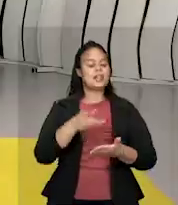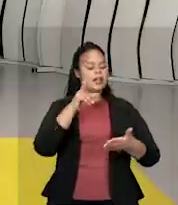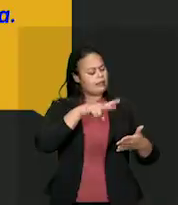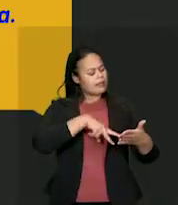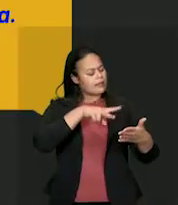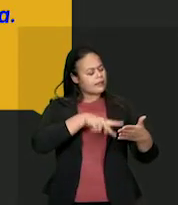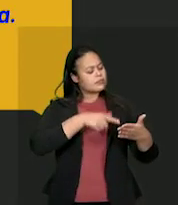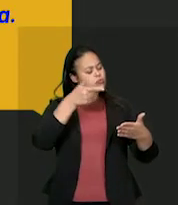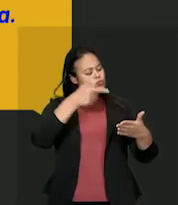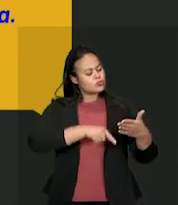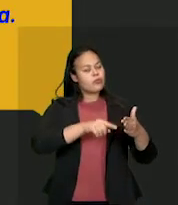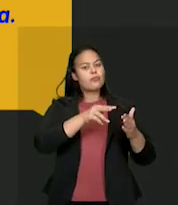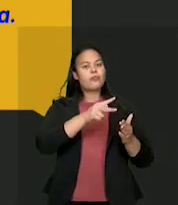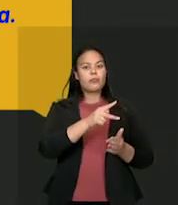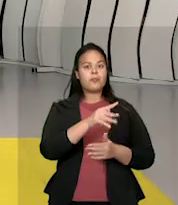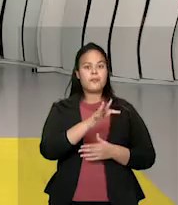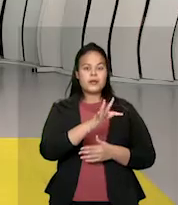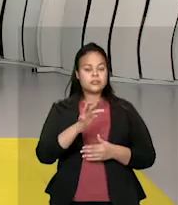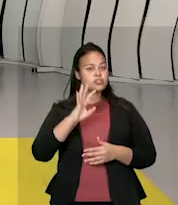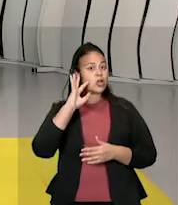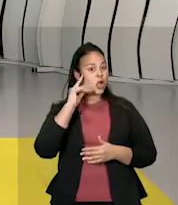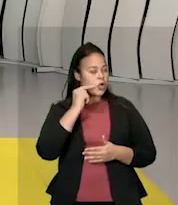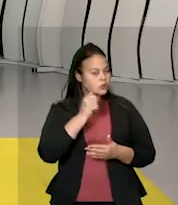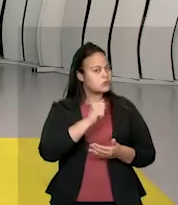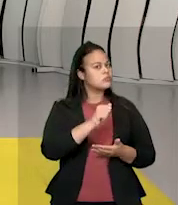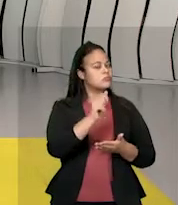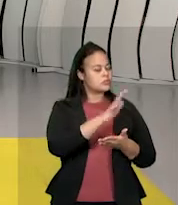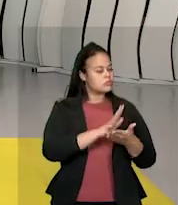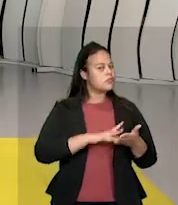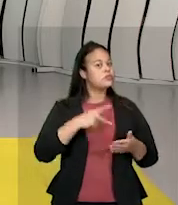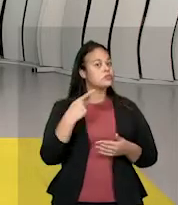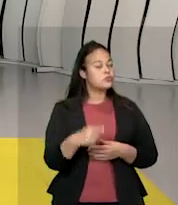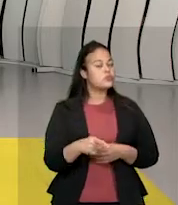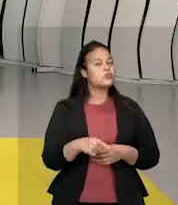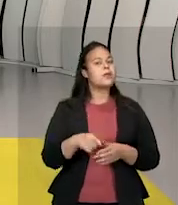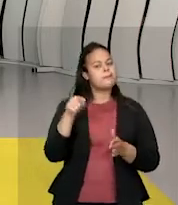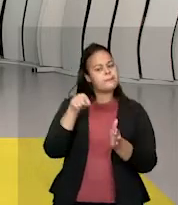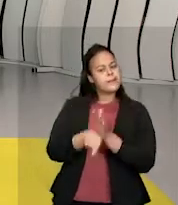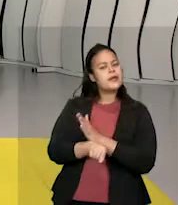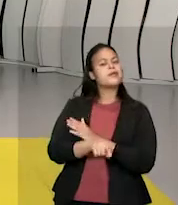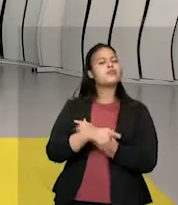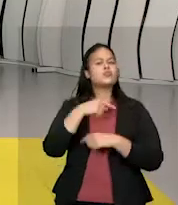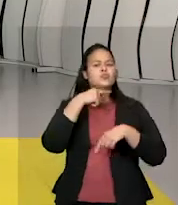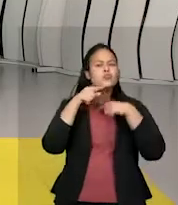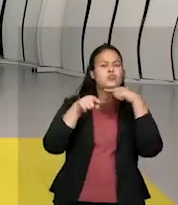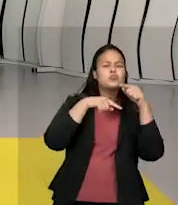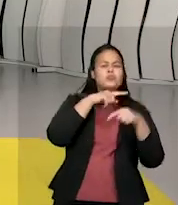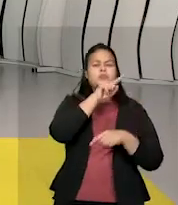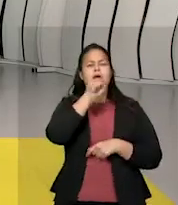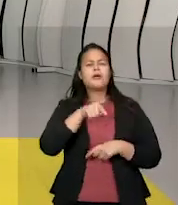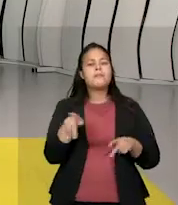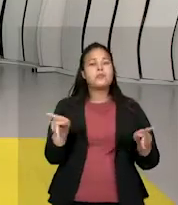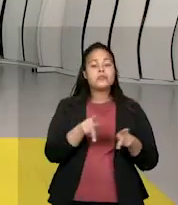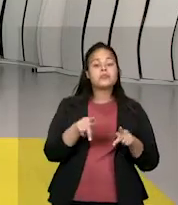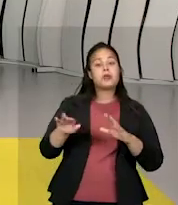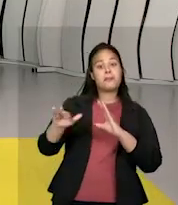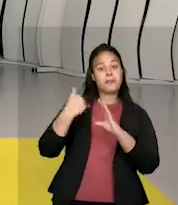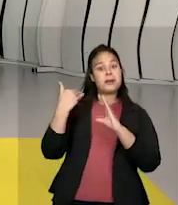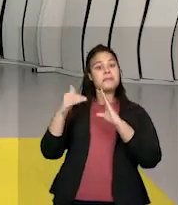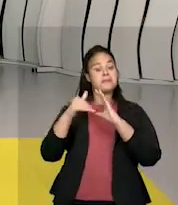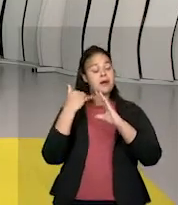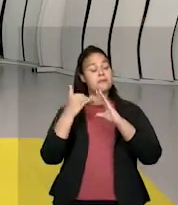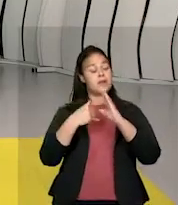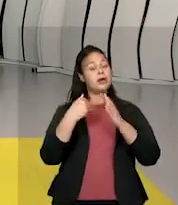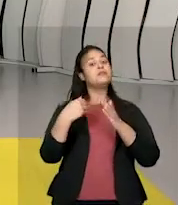seu PET, resolva seus exercícios, tire as dúvidas com seu professor, envie suas dúvidas para a